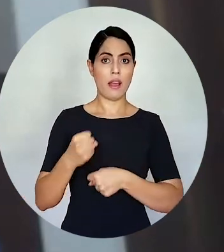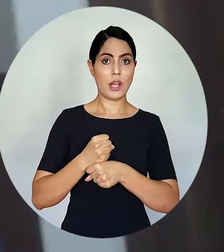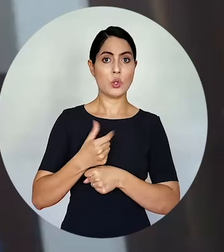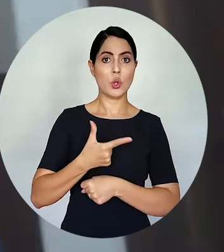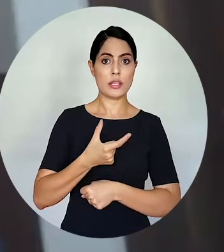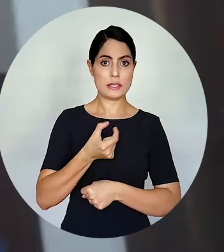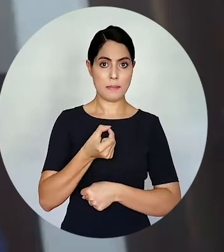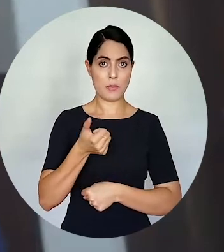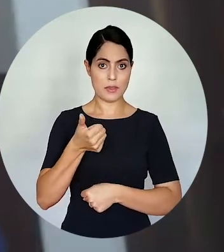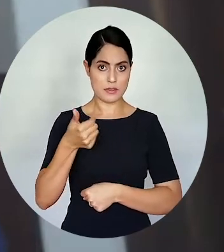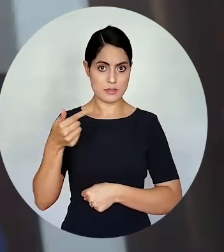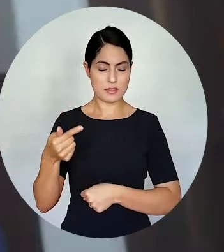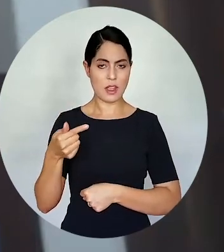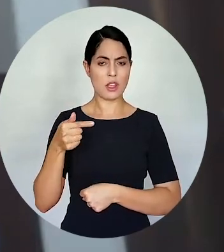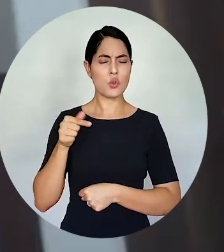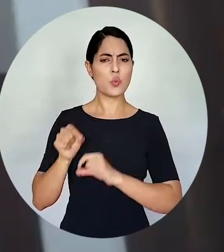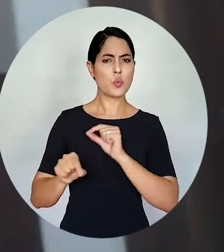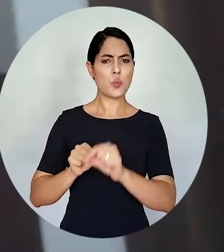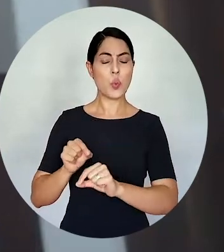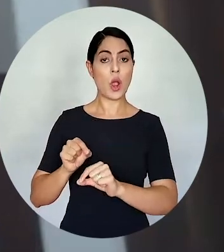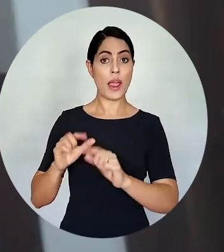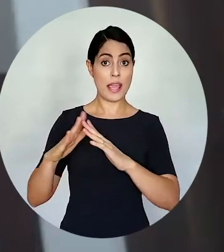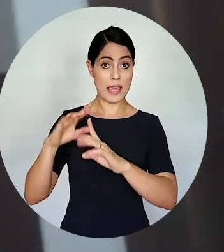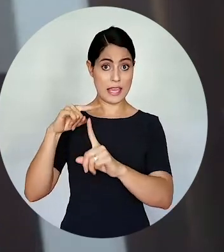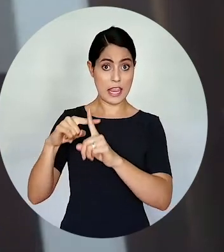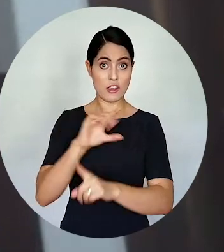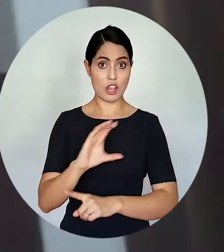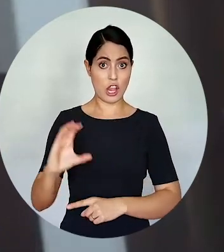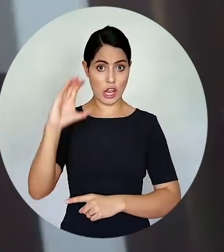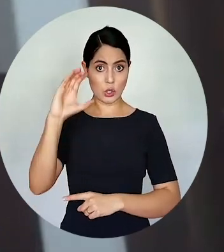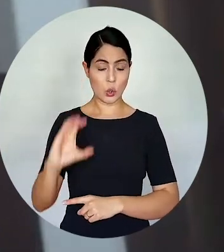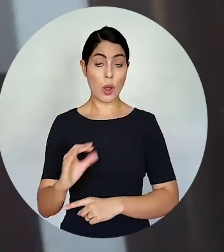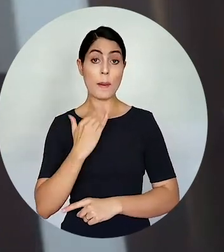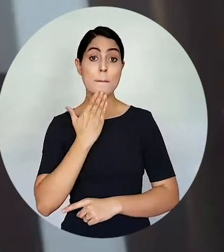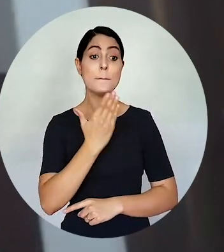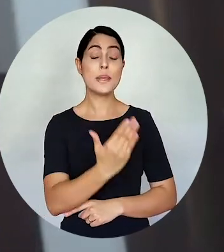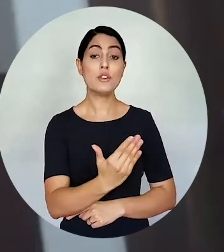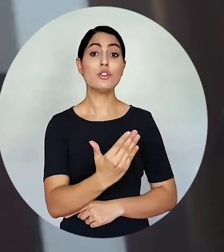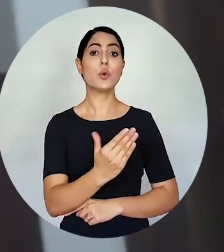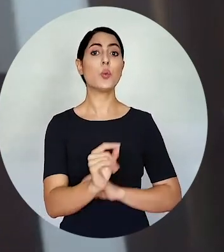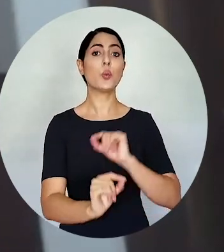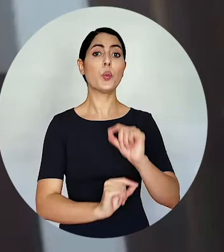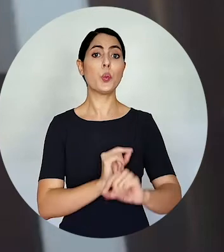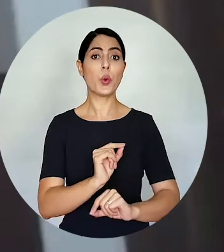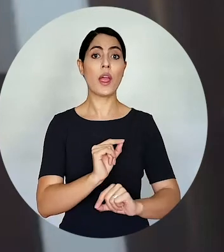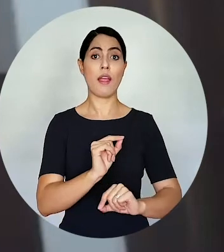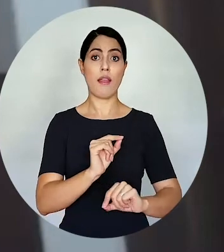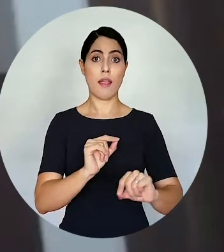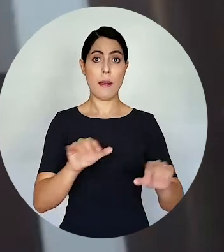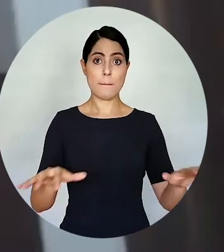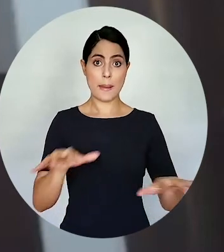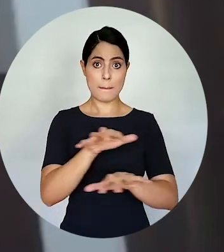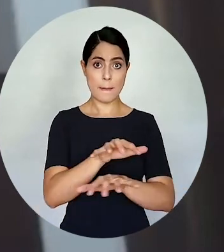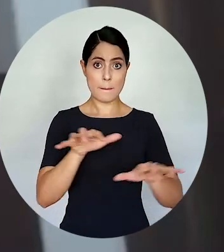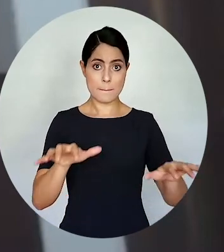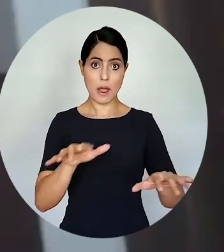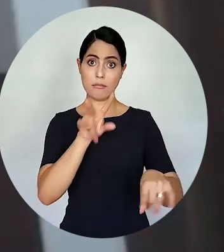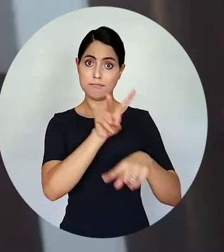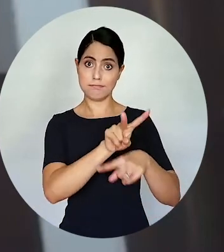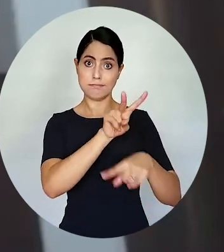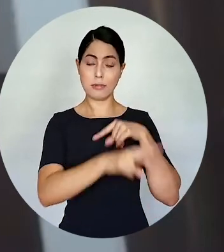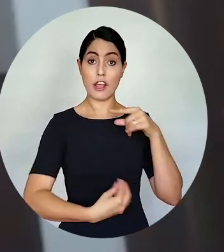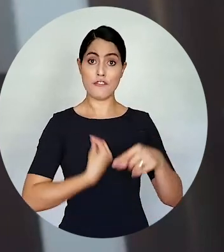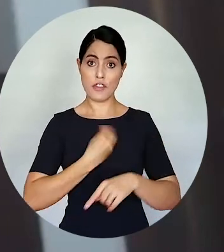da Igreja Católica foi realizada visando a preservação dos biomas como um modo de preservação da